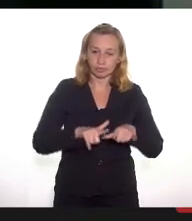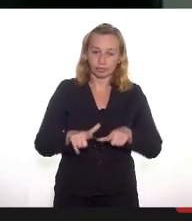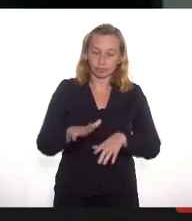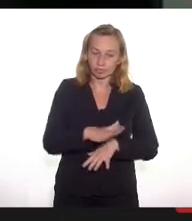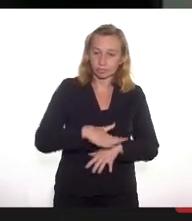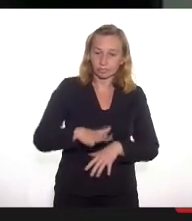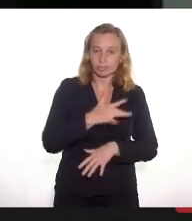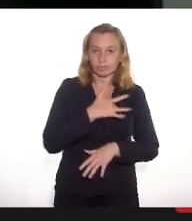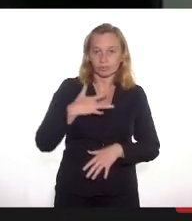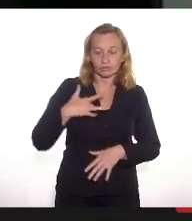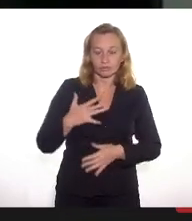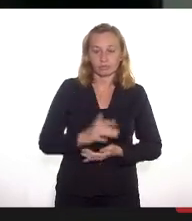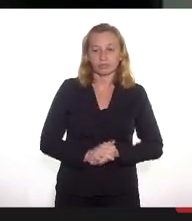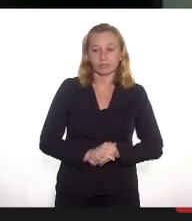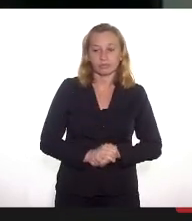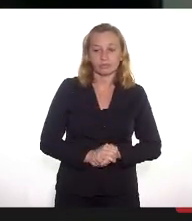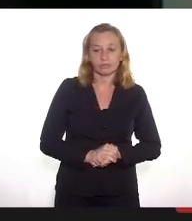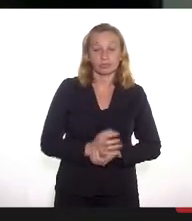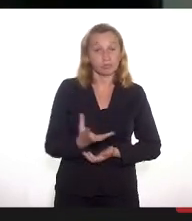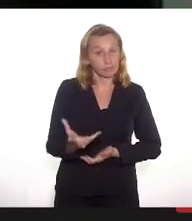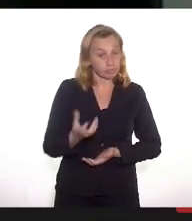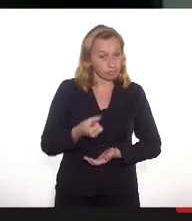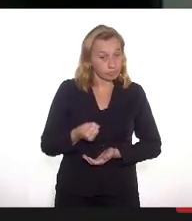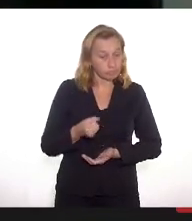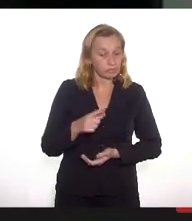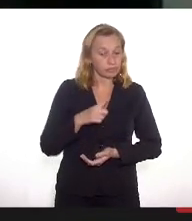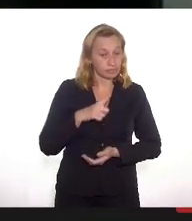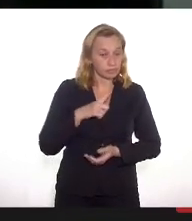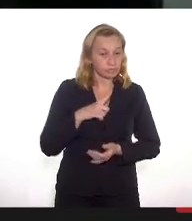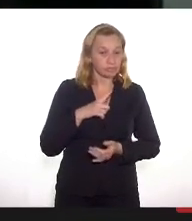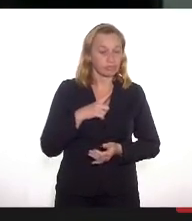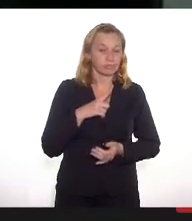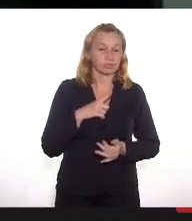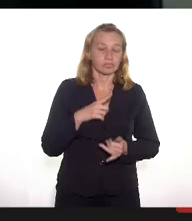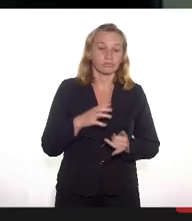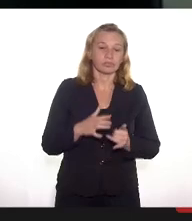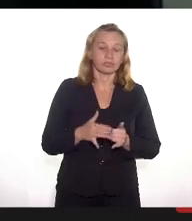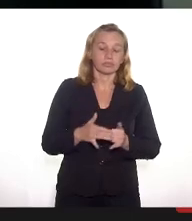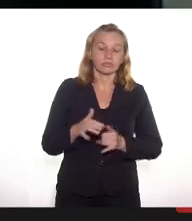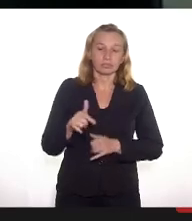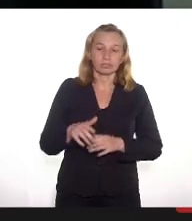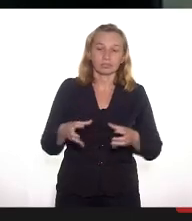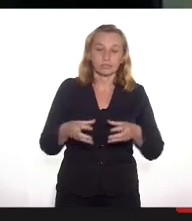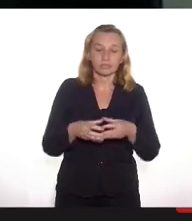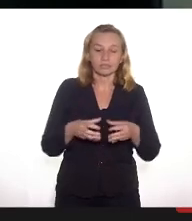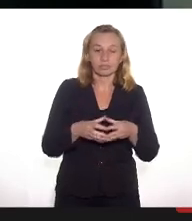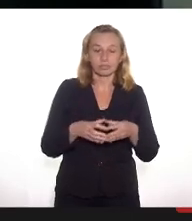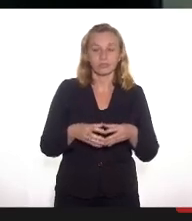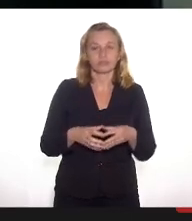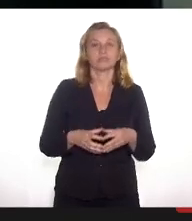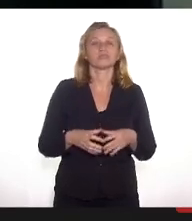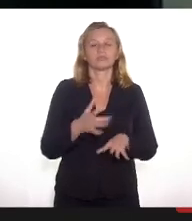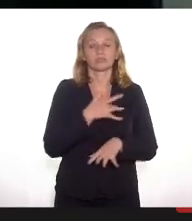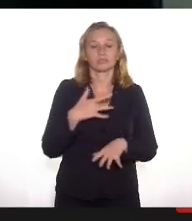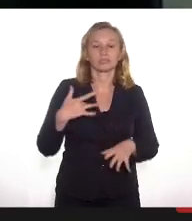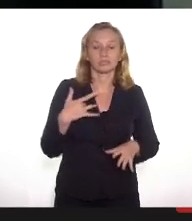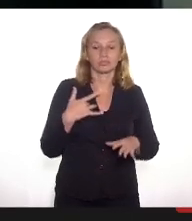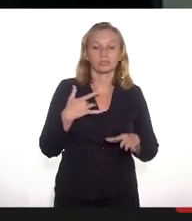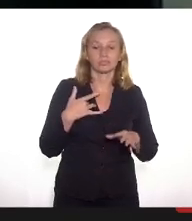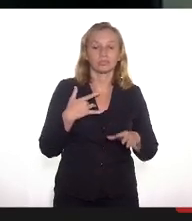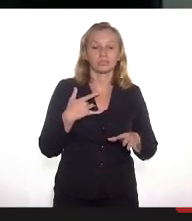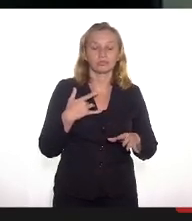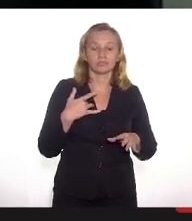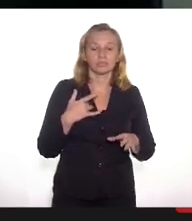da saúde acaba recebendo e nós temos um canal aqui na comissão de saúde de interlocução com a sociedade